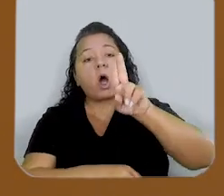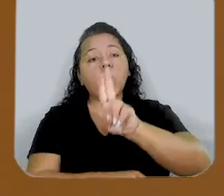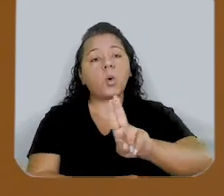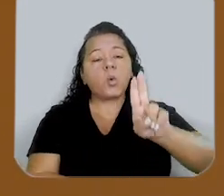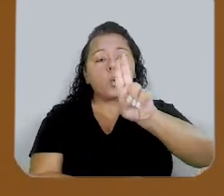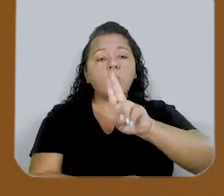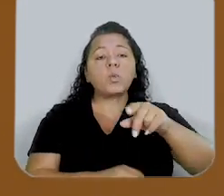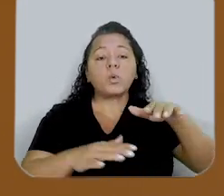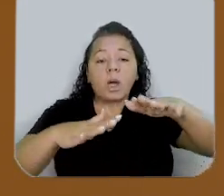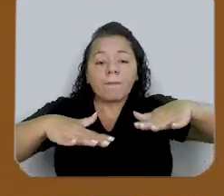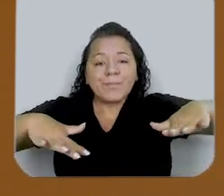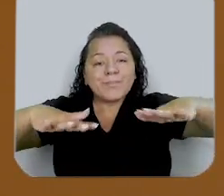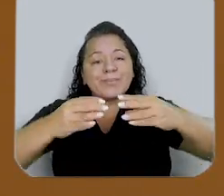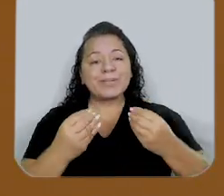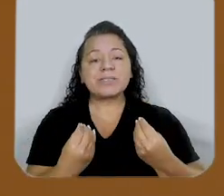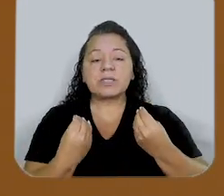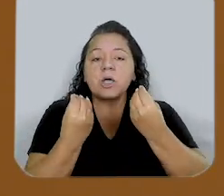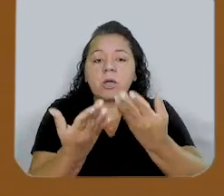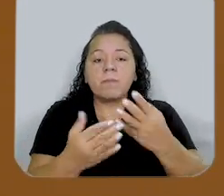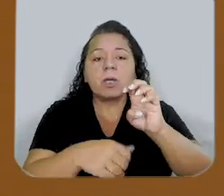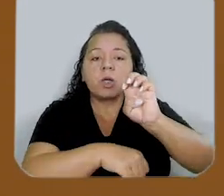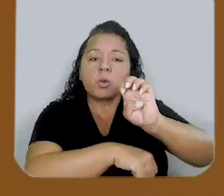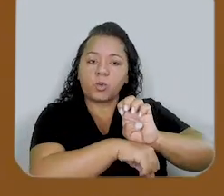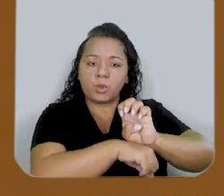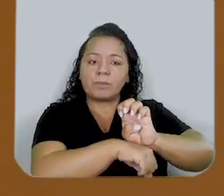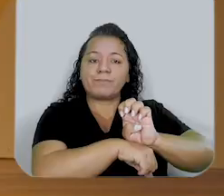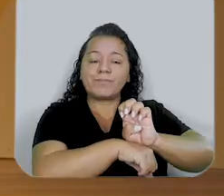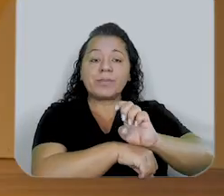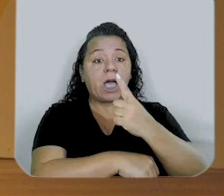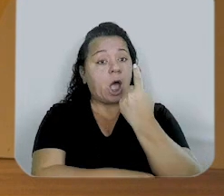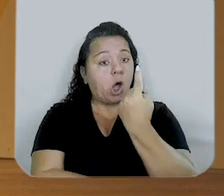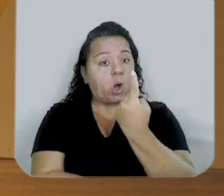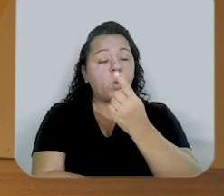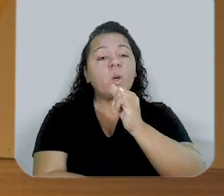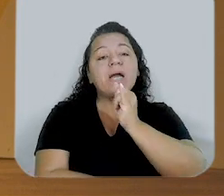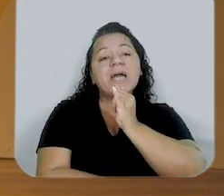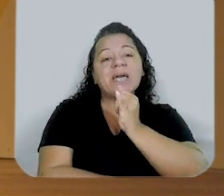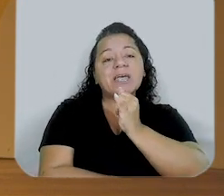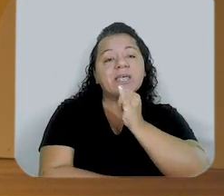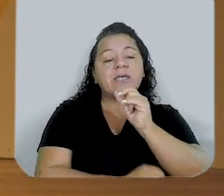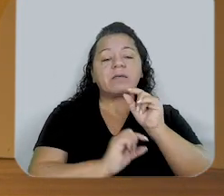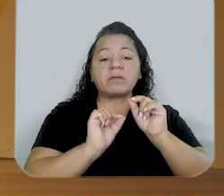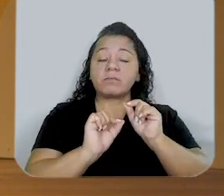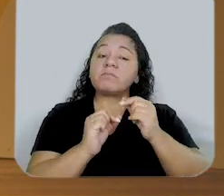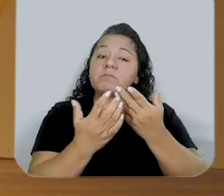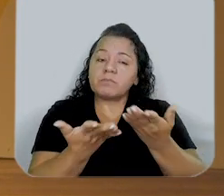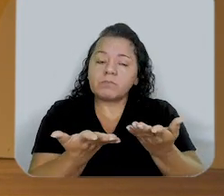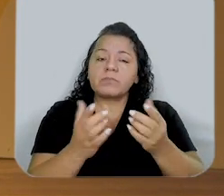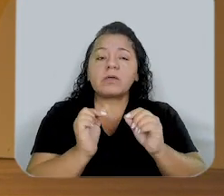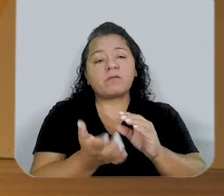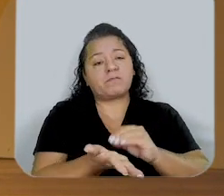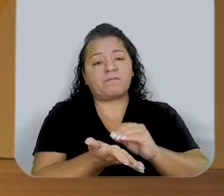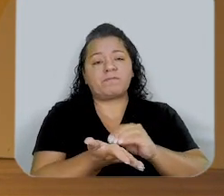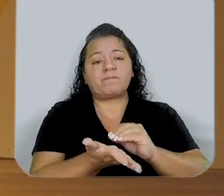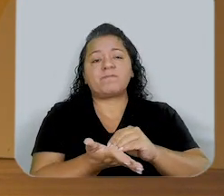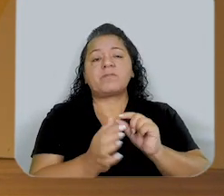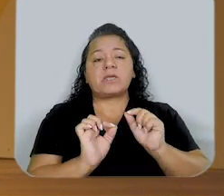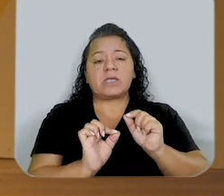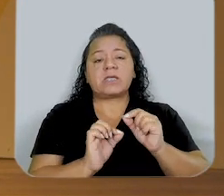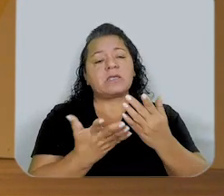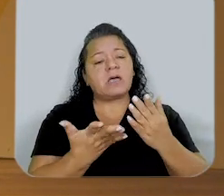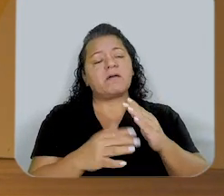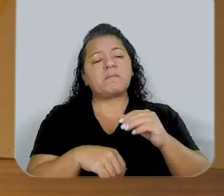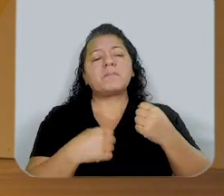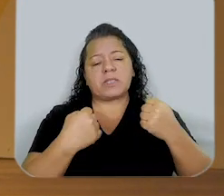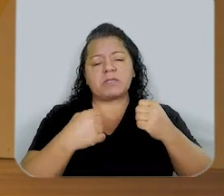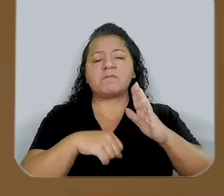pelo Estado. Mas é um exemplo, né? Eu particularmente acho incipiente isso, né? Muito mais